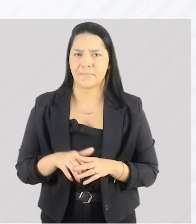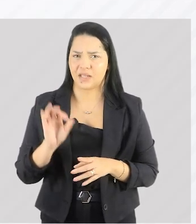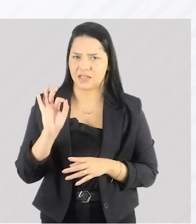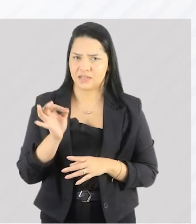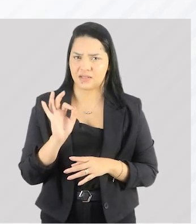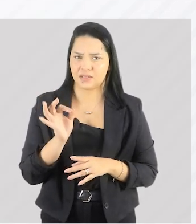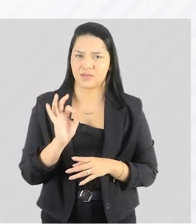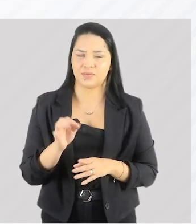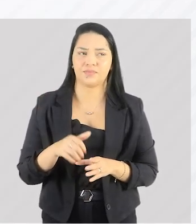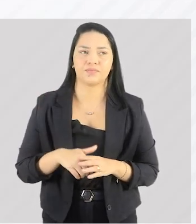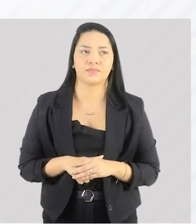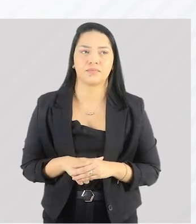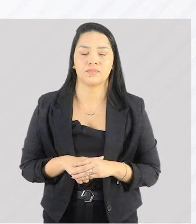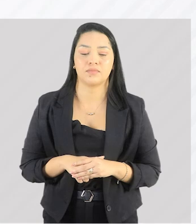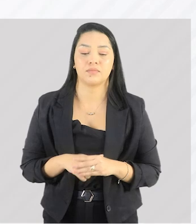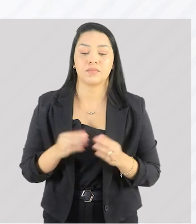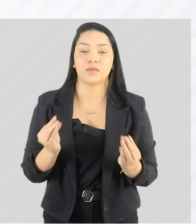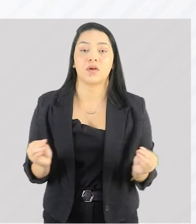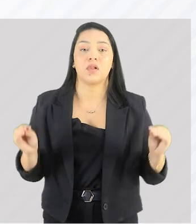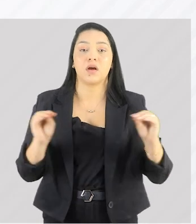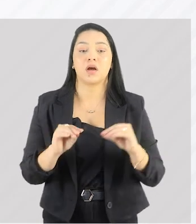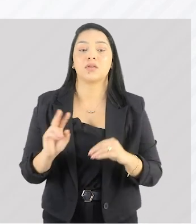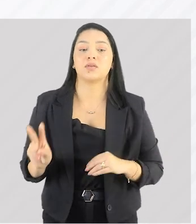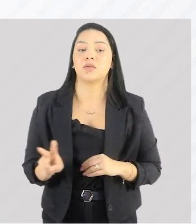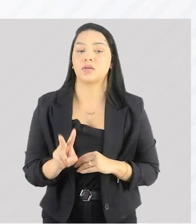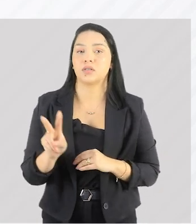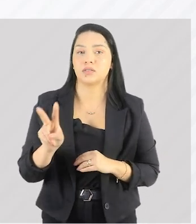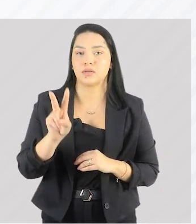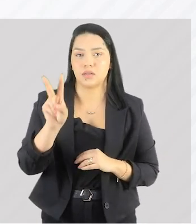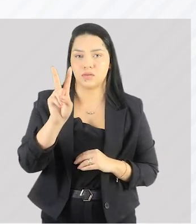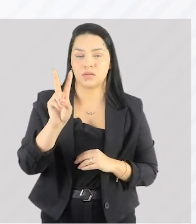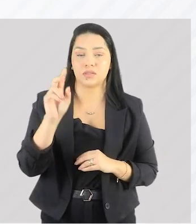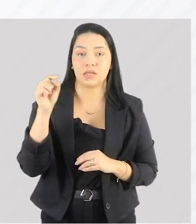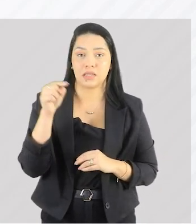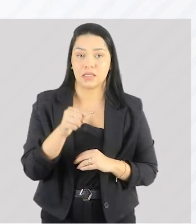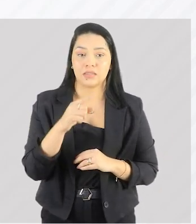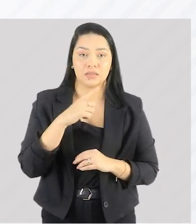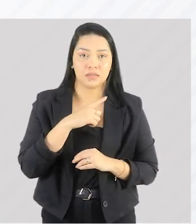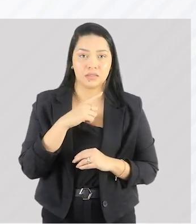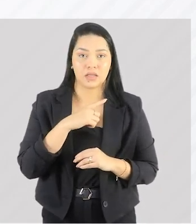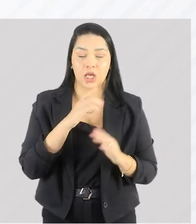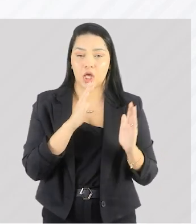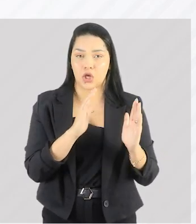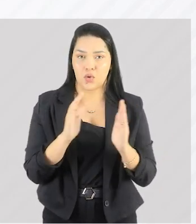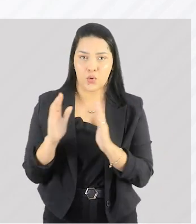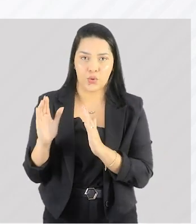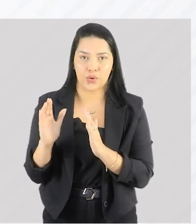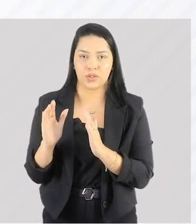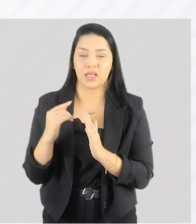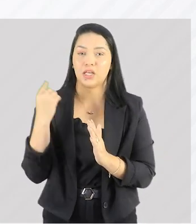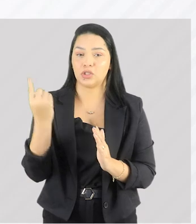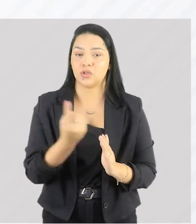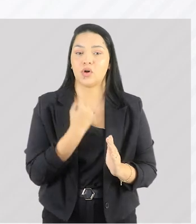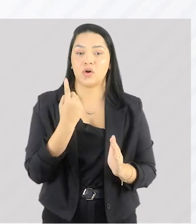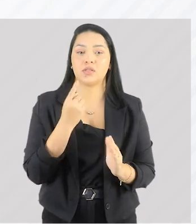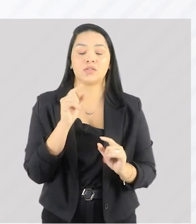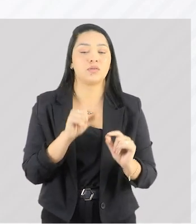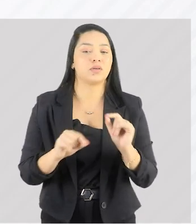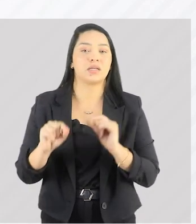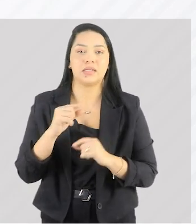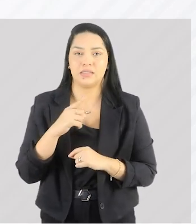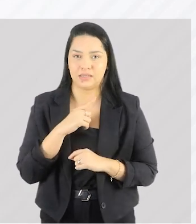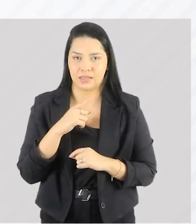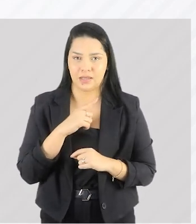Ok? Colocando os valores dessas medidas em ordem crescente, nós iremos